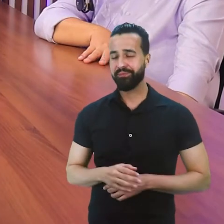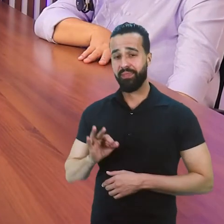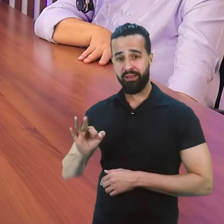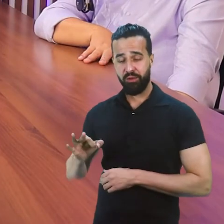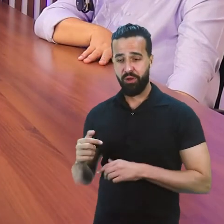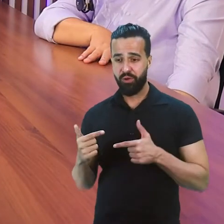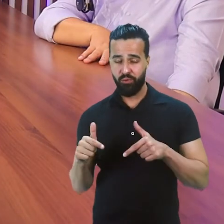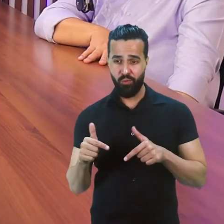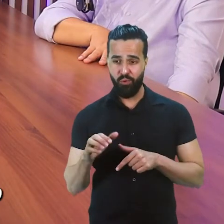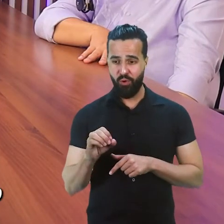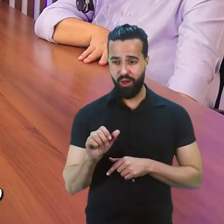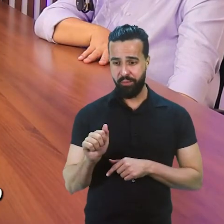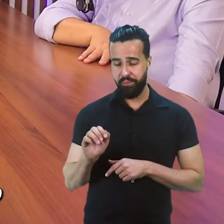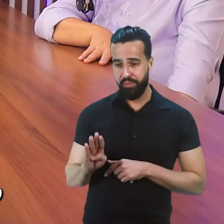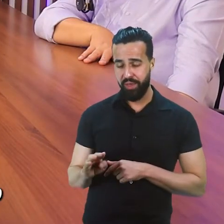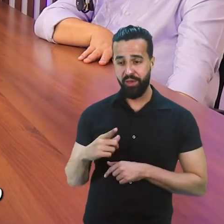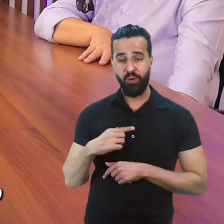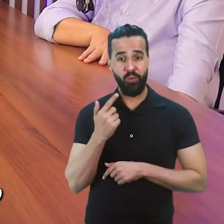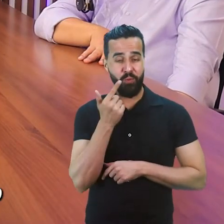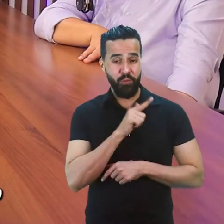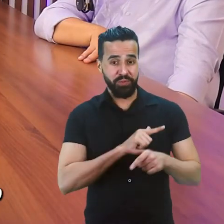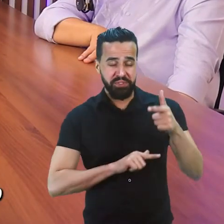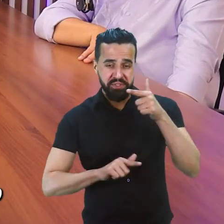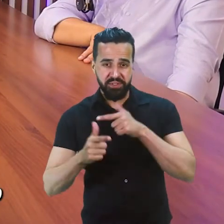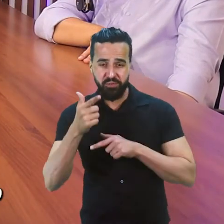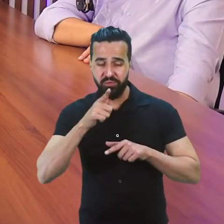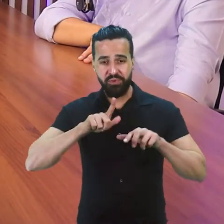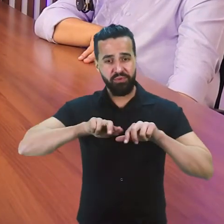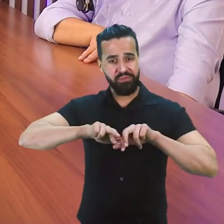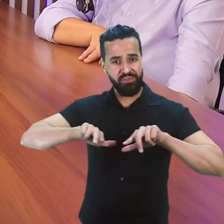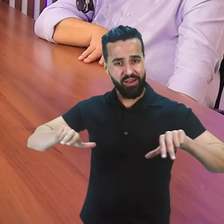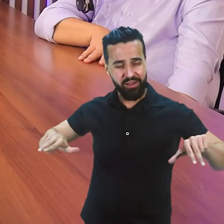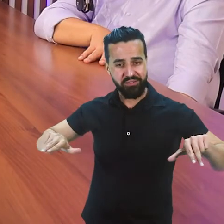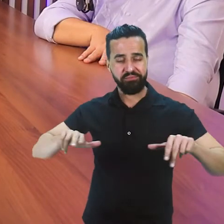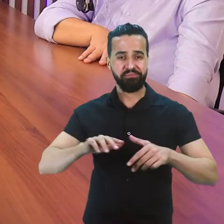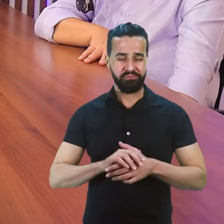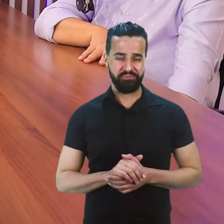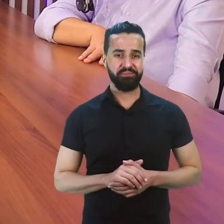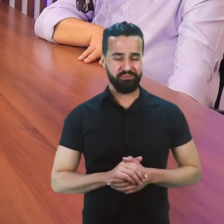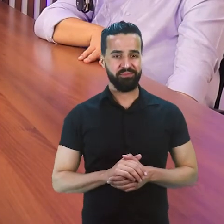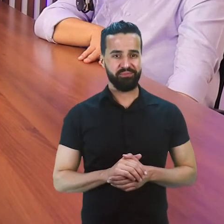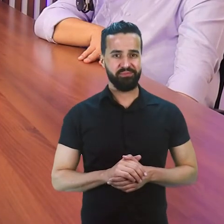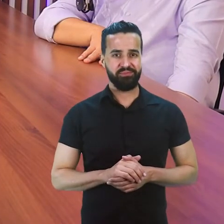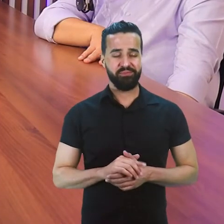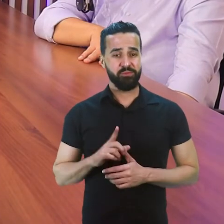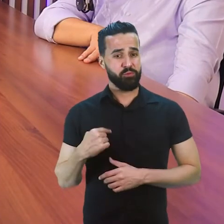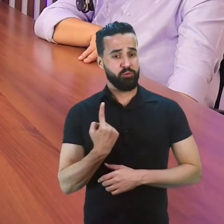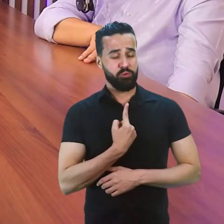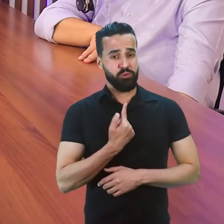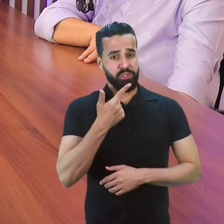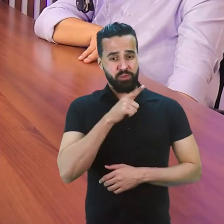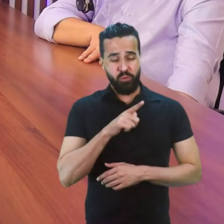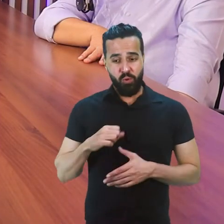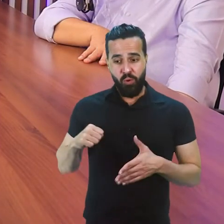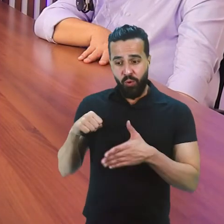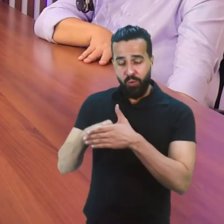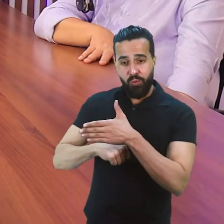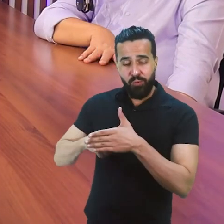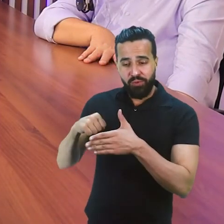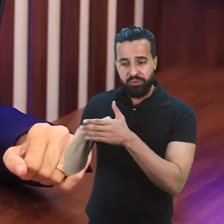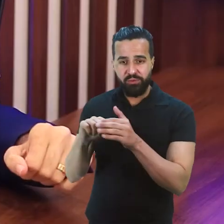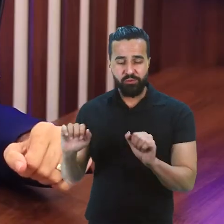ele deu bons frutos. Nós, quando nós engrossamos mesmo essa luta com as instituições junto com a